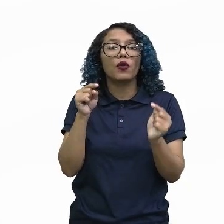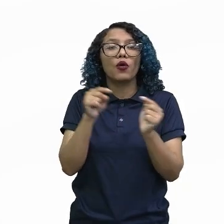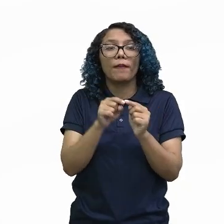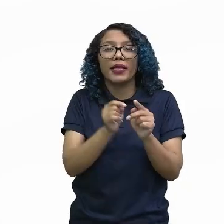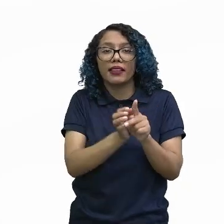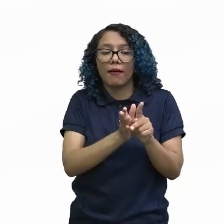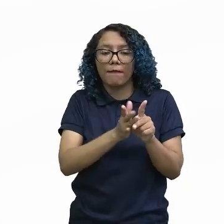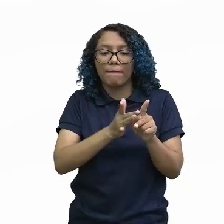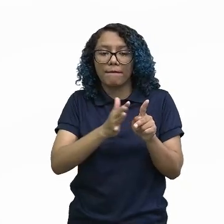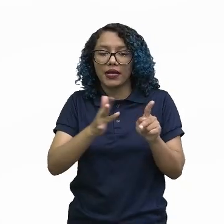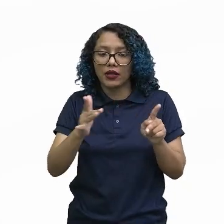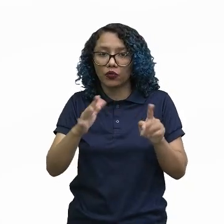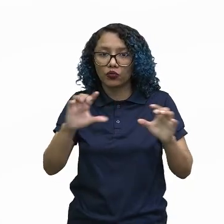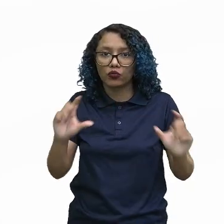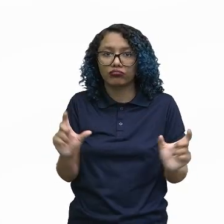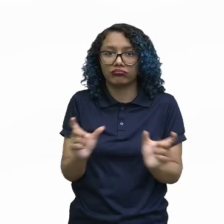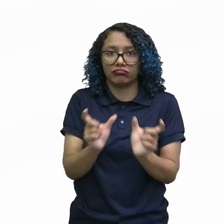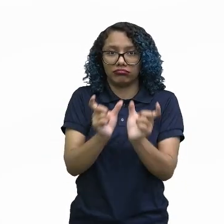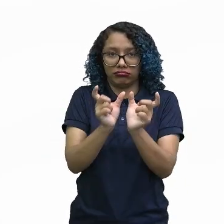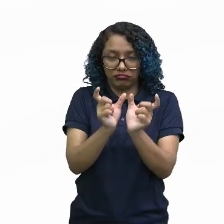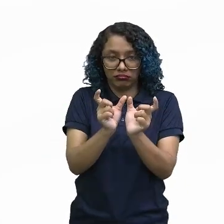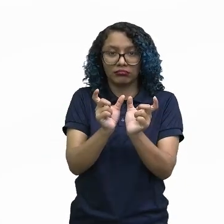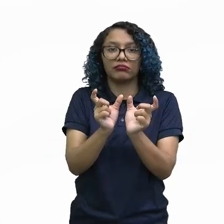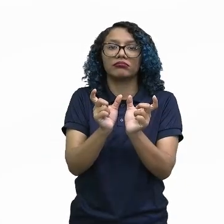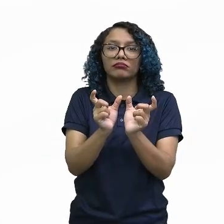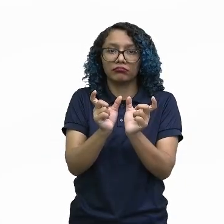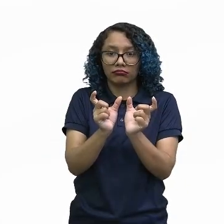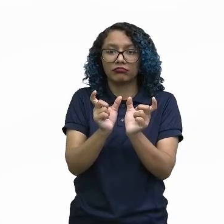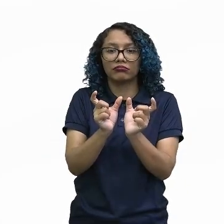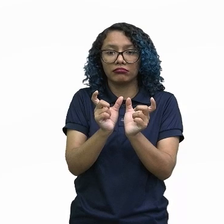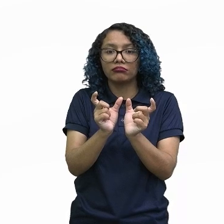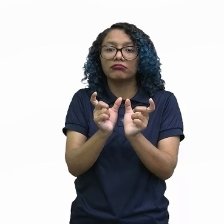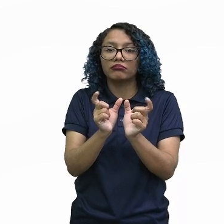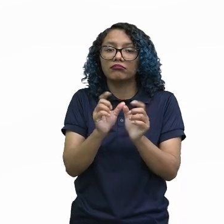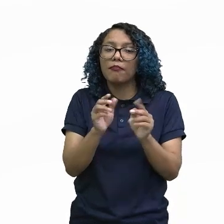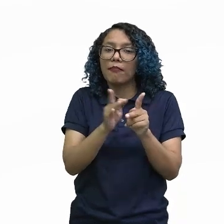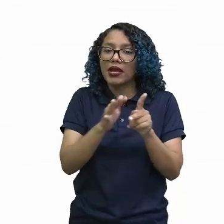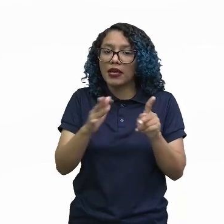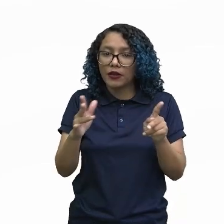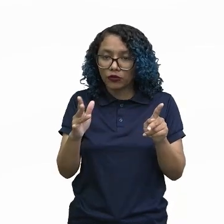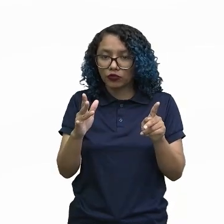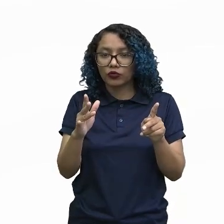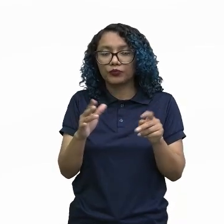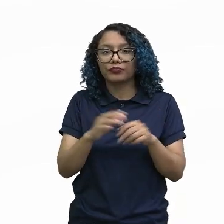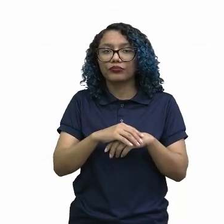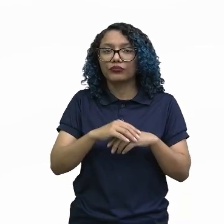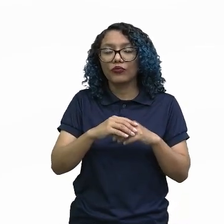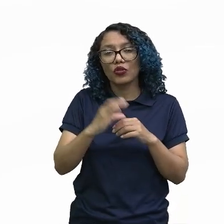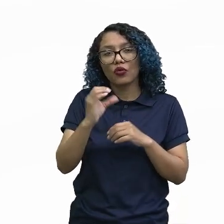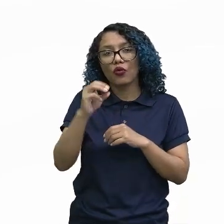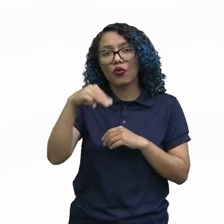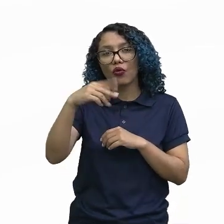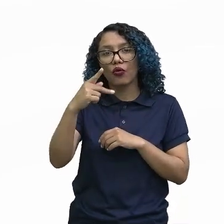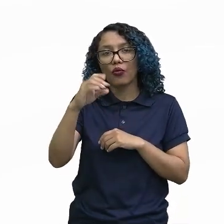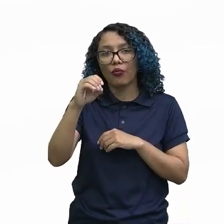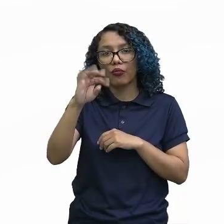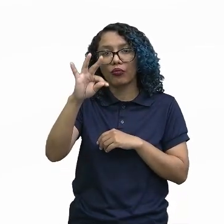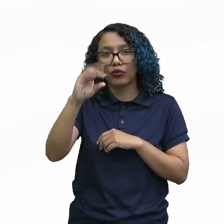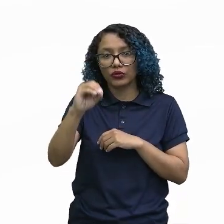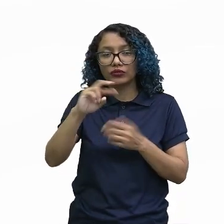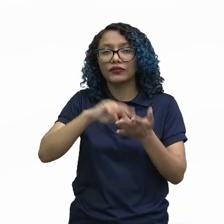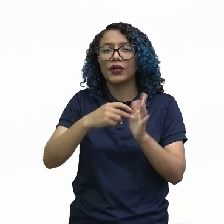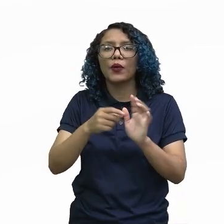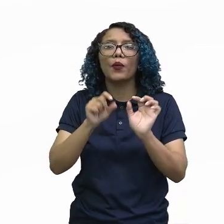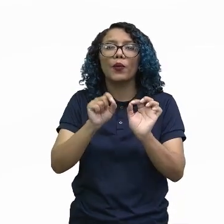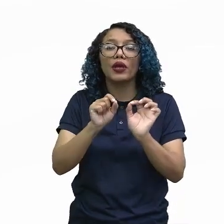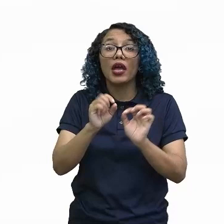período composto. Período composto por coordenação. O que significa composto? Significa que tem mais de uma